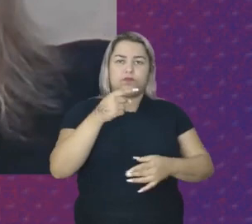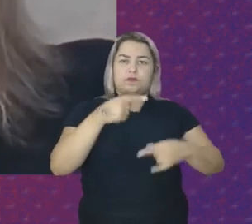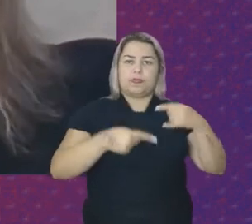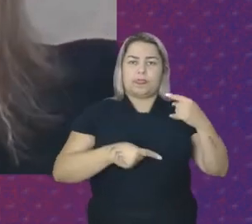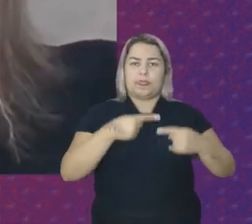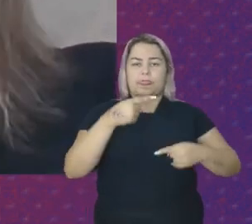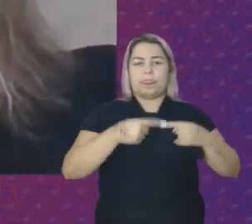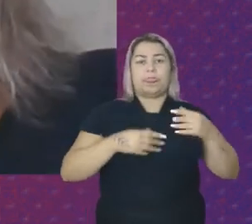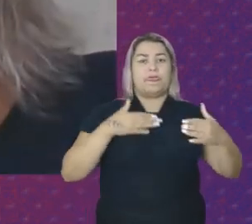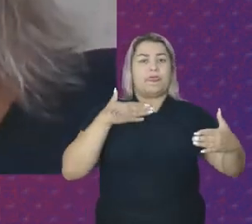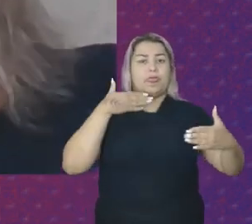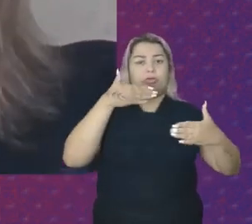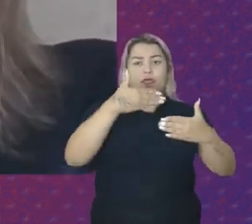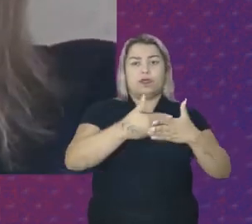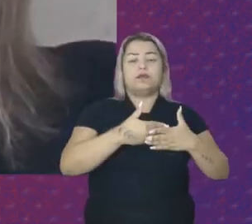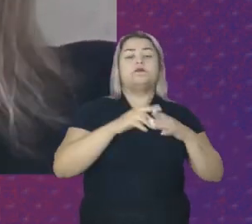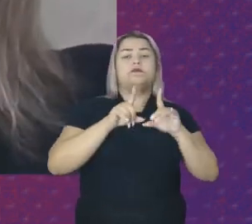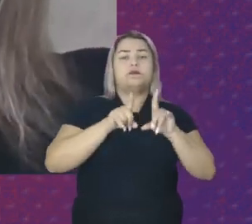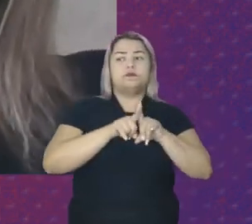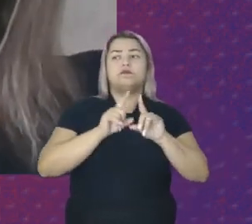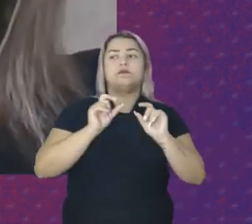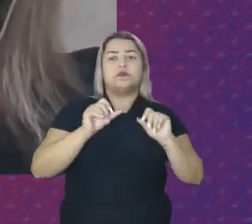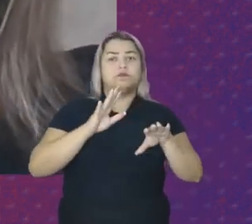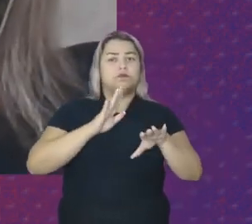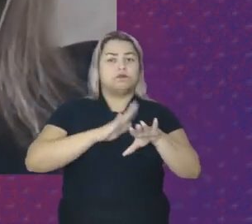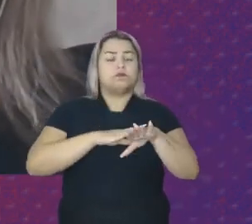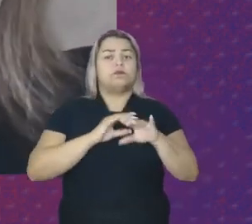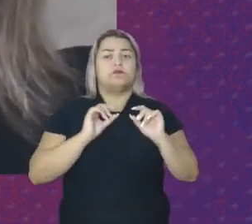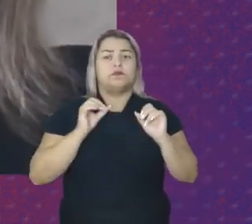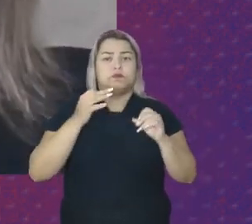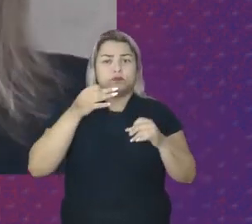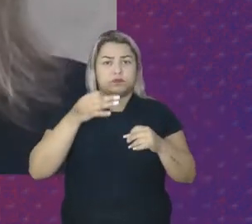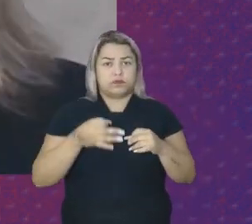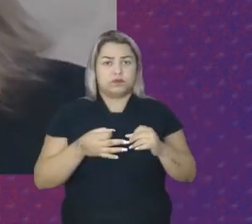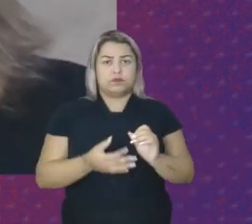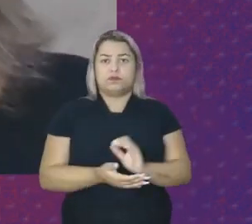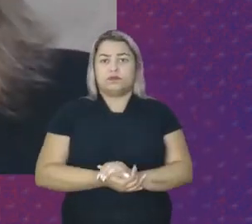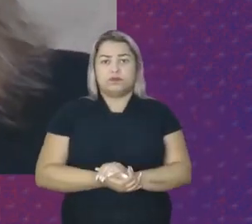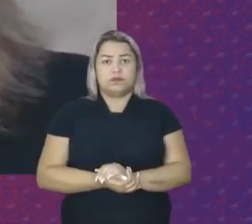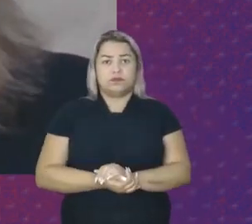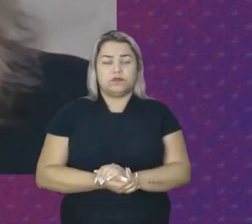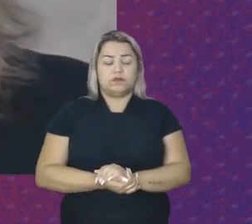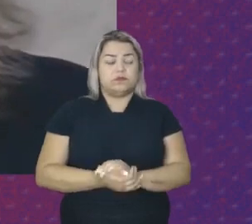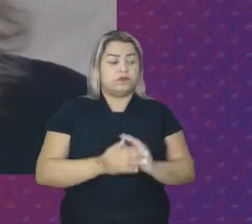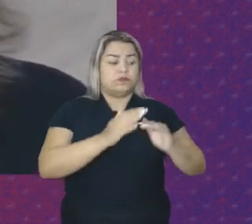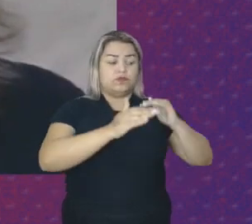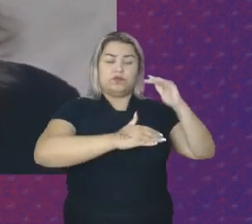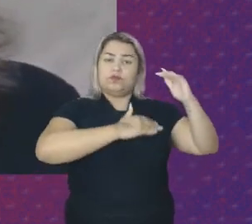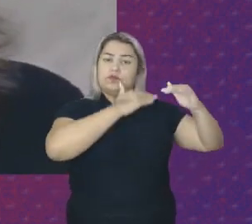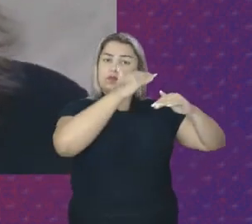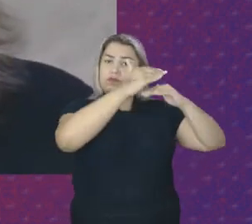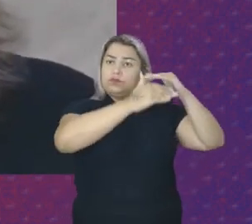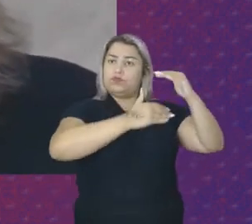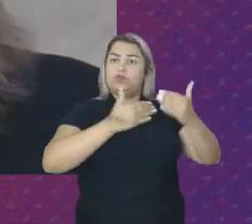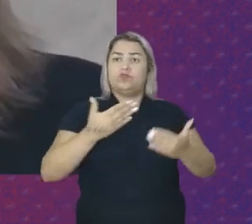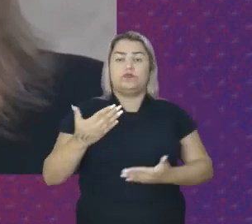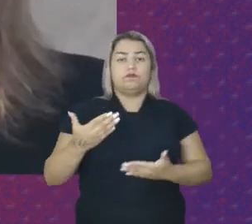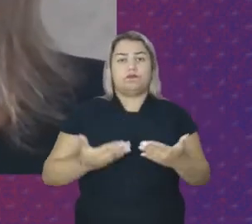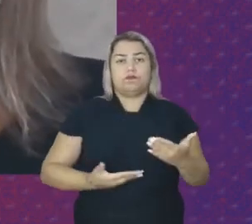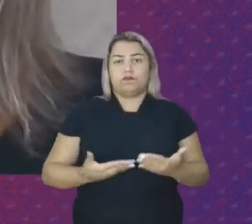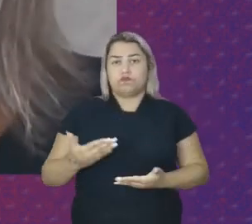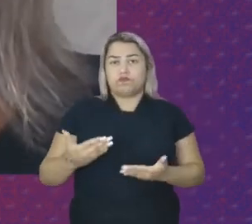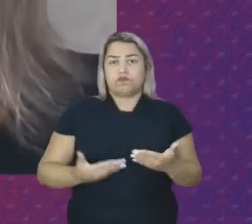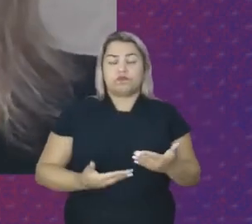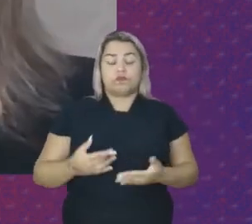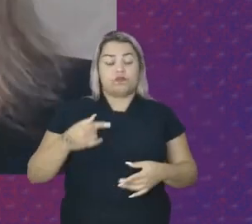políticas avançassem de forma mais efetiva. Então, essa evolução dos serviços de